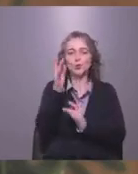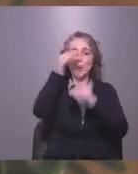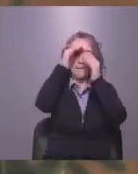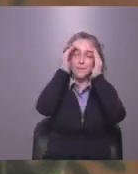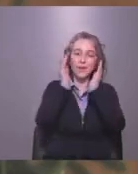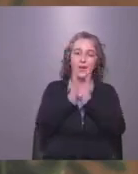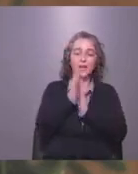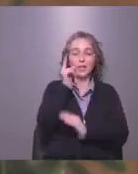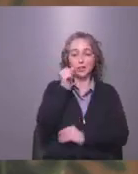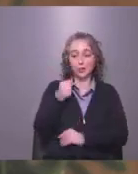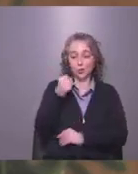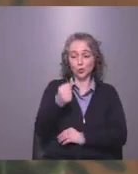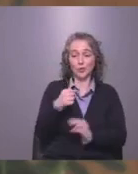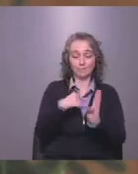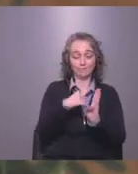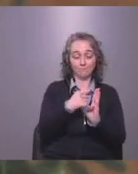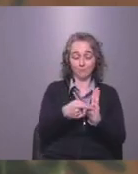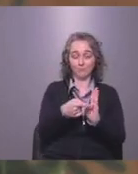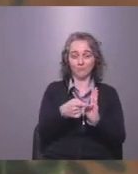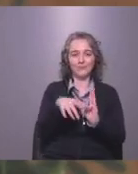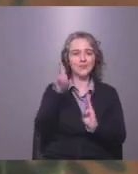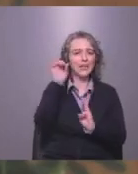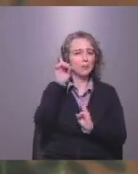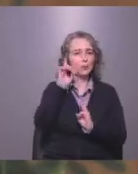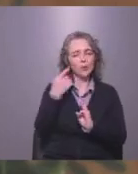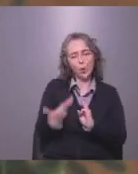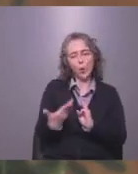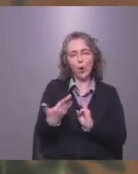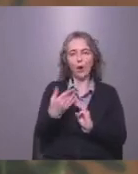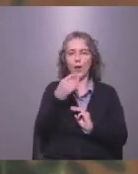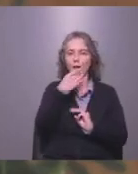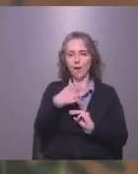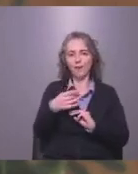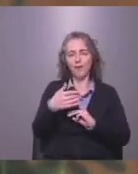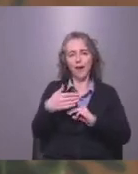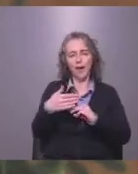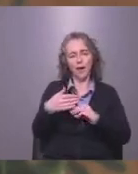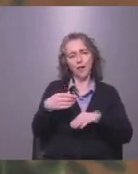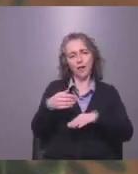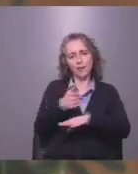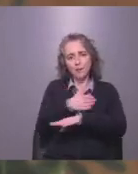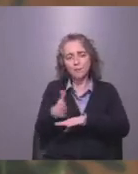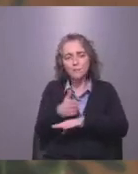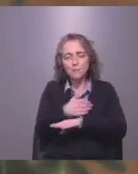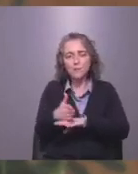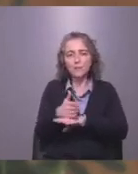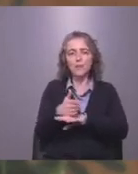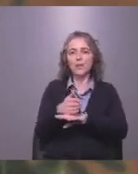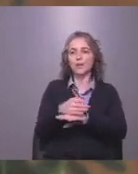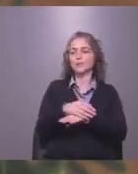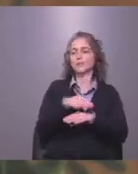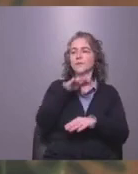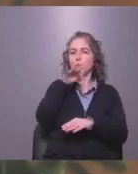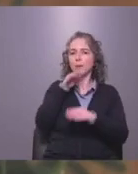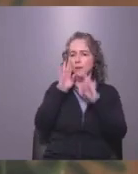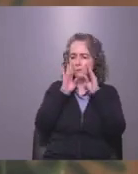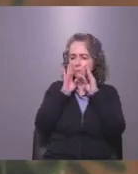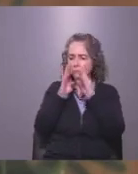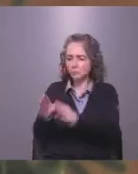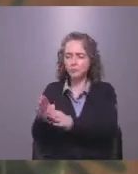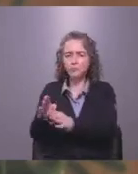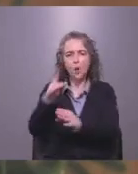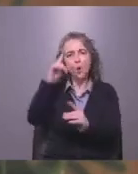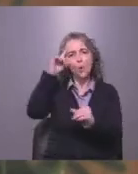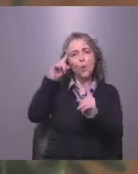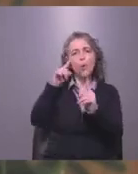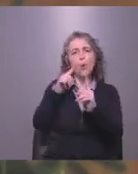fundamentalmente, neste tempo do Natal, em que damos particular atenção às famílias, pretende sublinhar